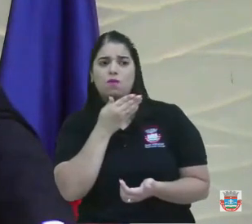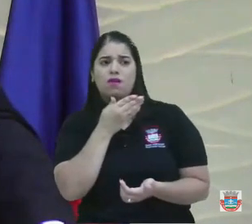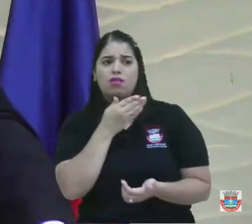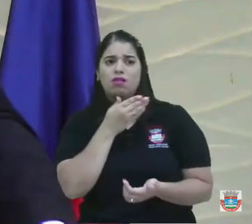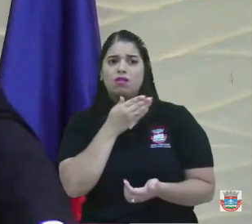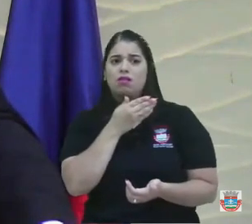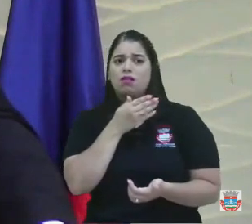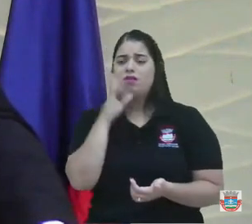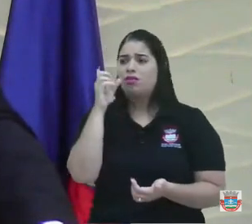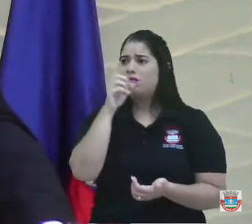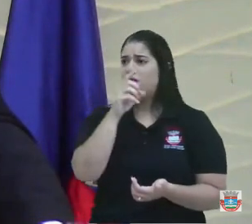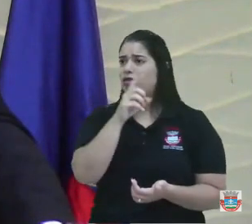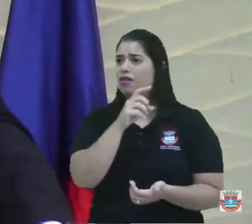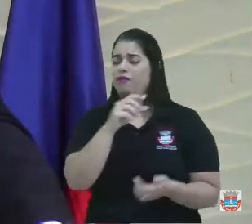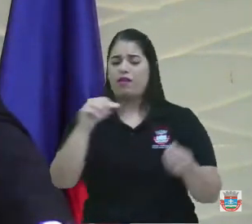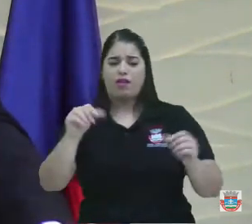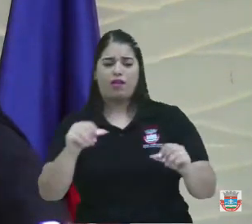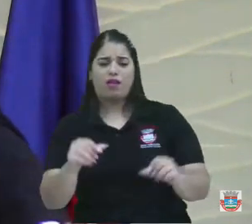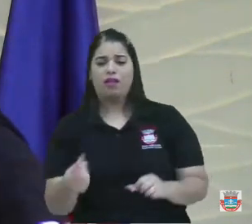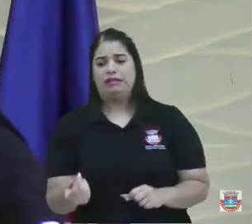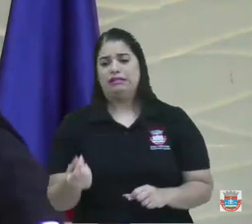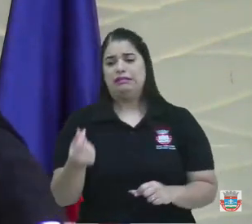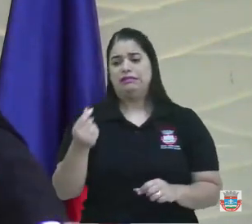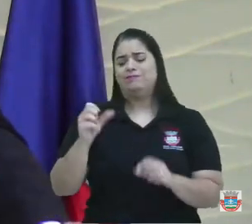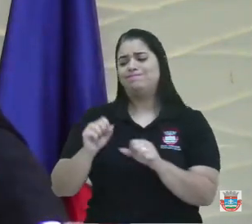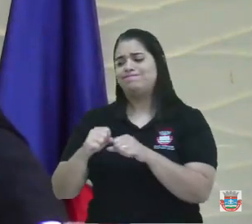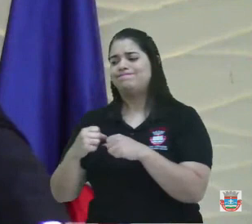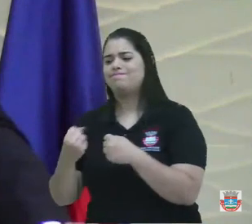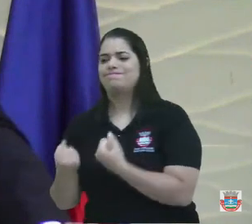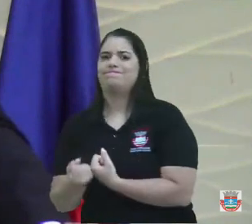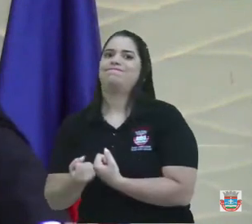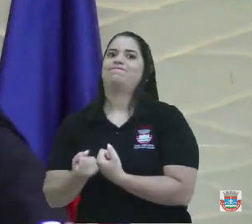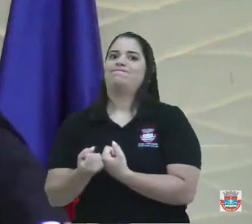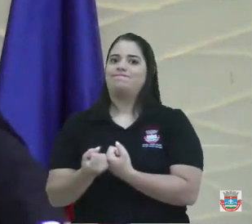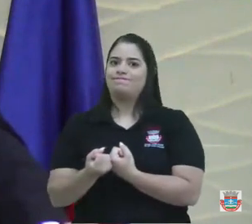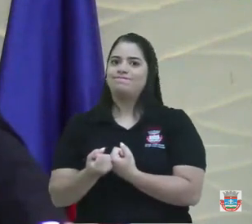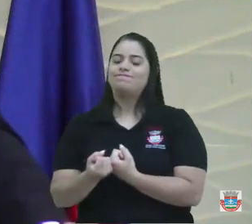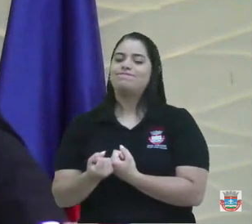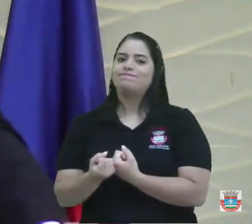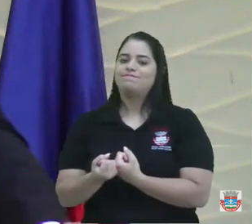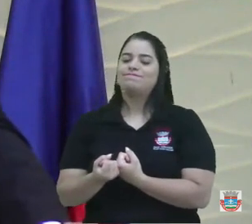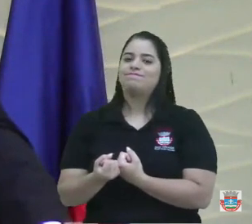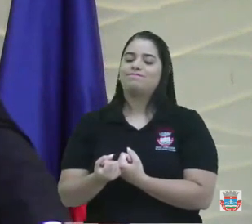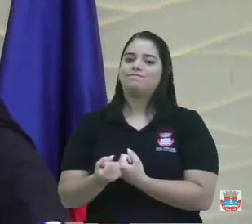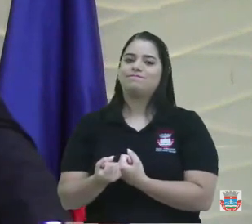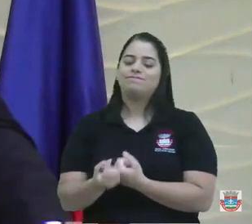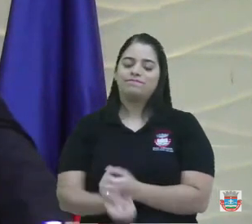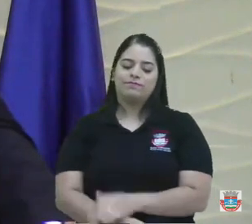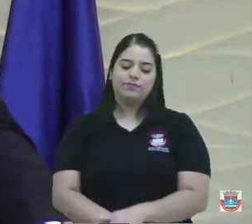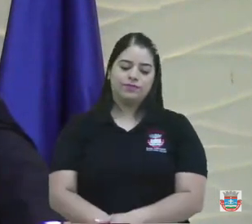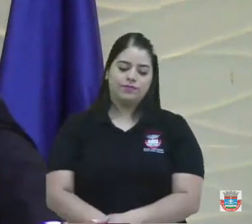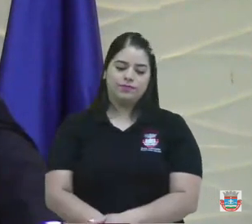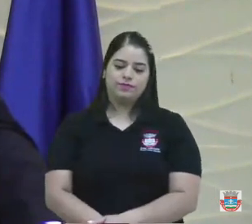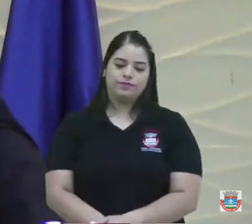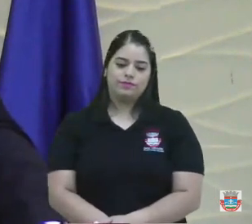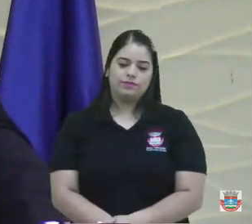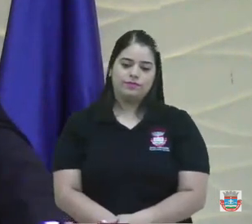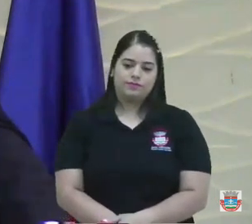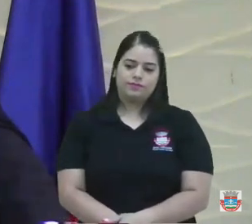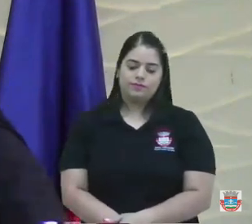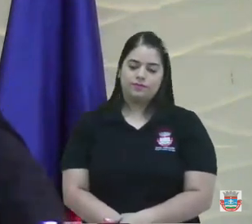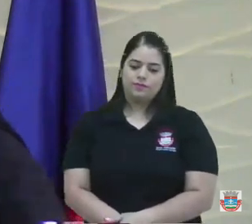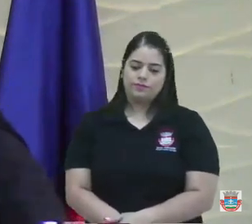instabilidade econômica, social, de instabilidade em tudo aquilo que a gente, né, consegue